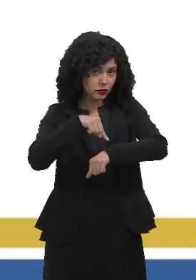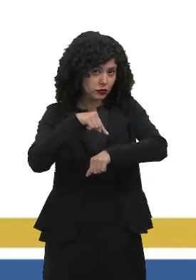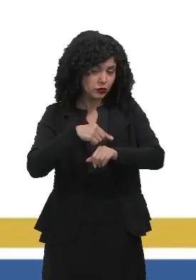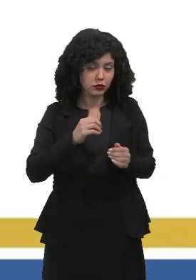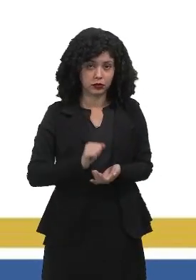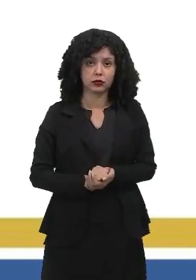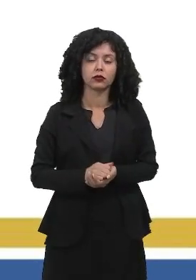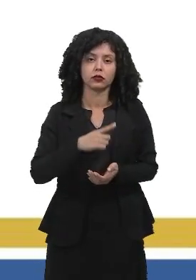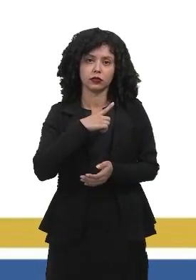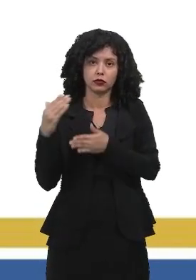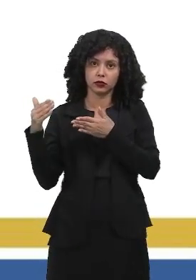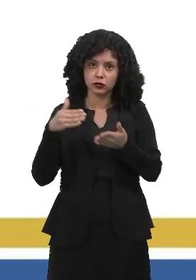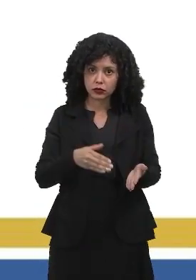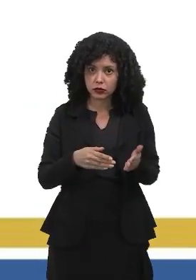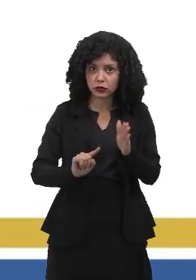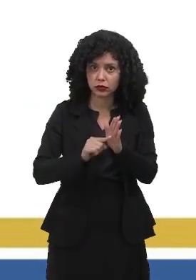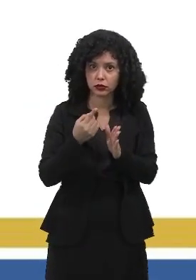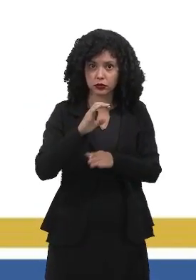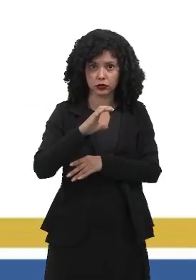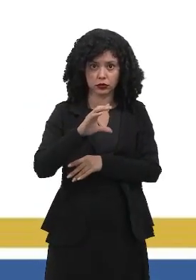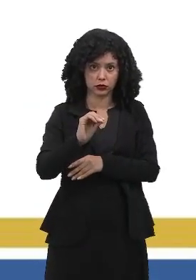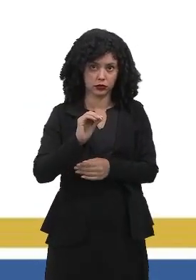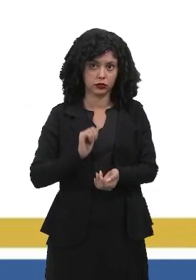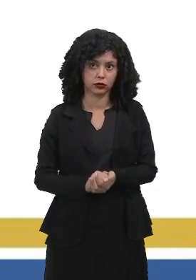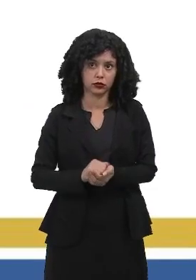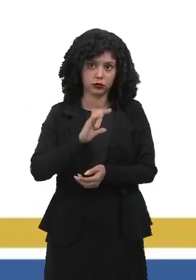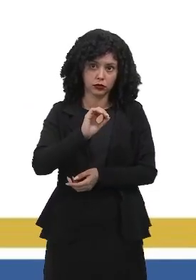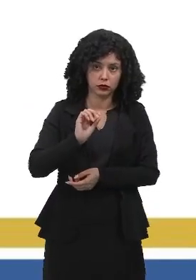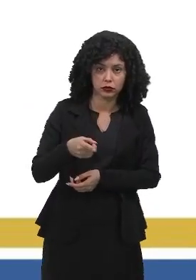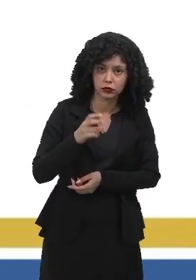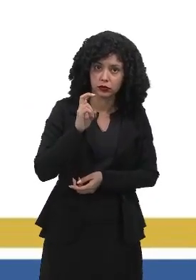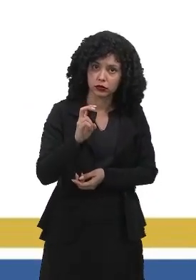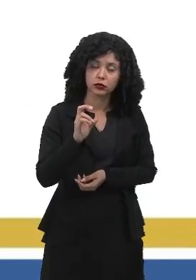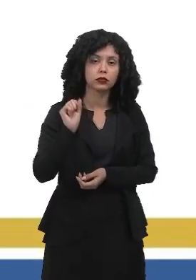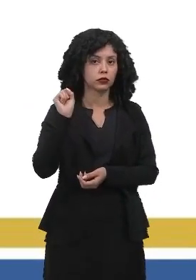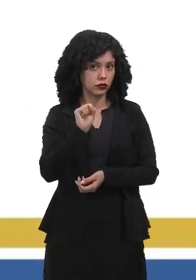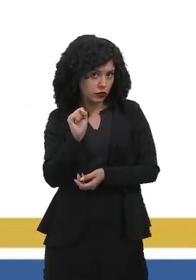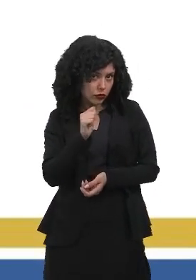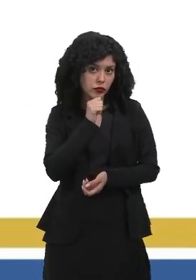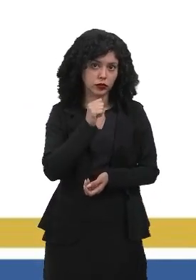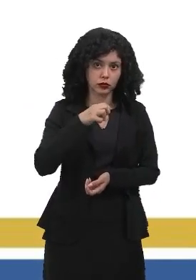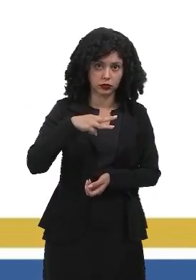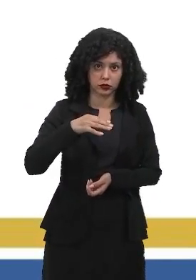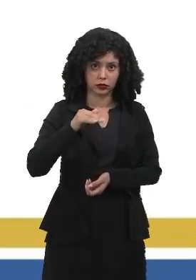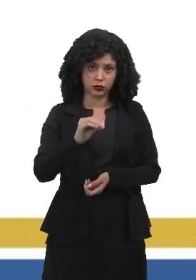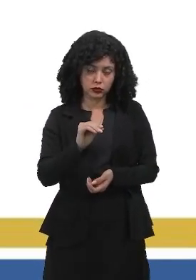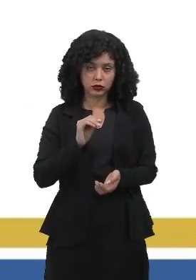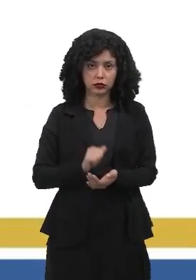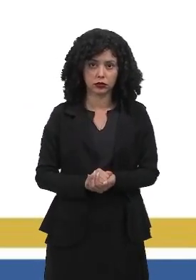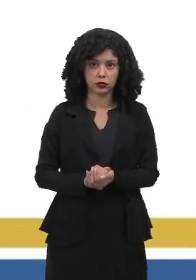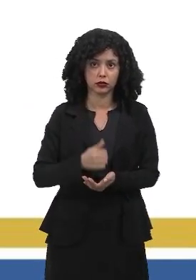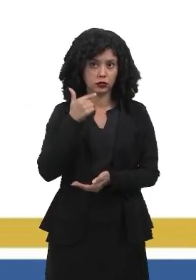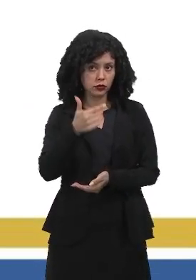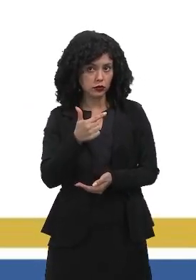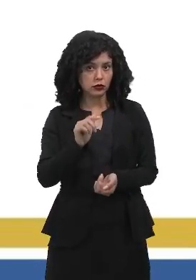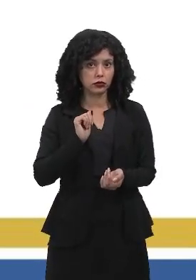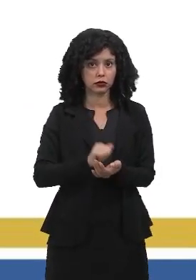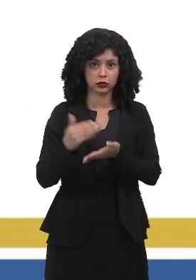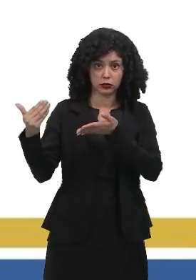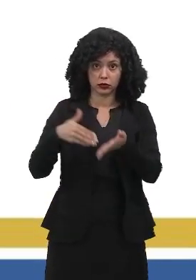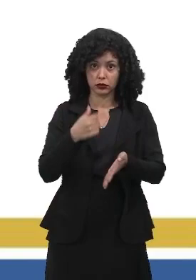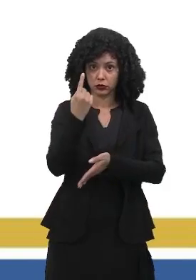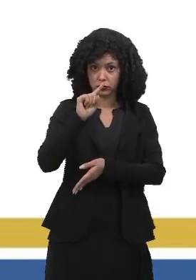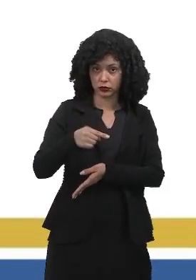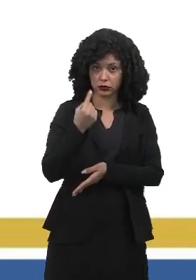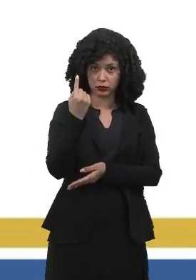do pulso e a chegada do primeiro eco é de 0,5 segundos, ou seja, é meio segundo. O segundo eco ele chega a